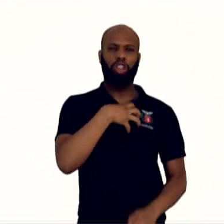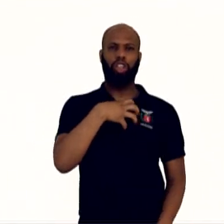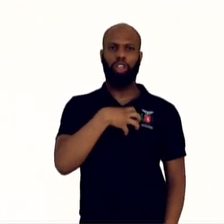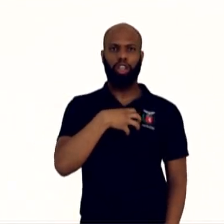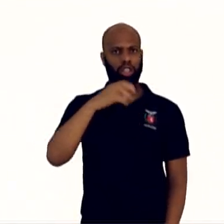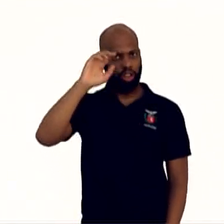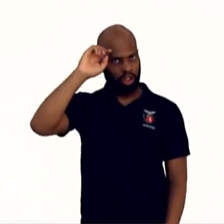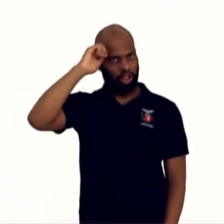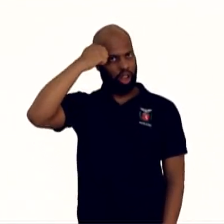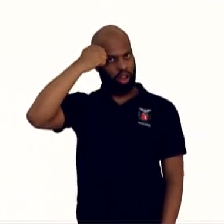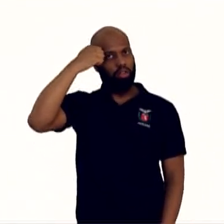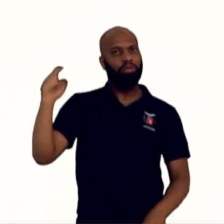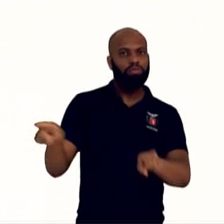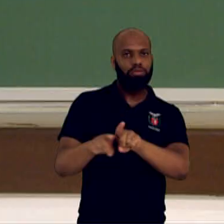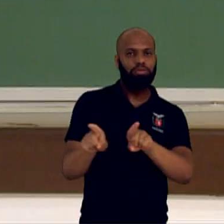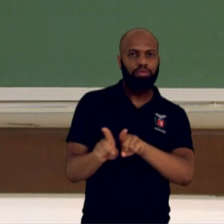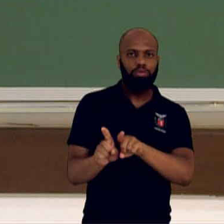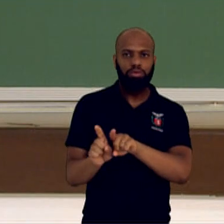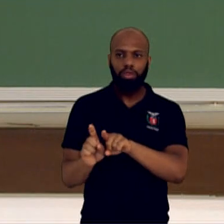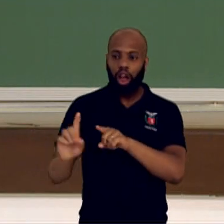ele incluiu na sua